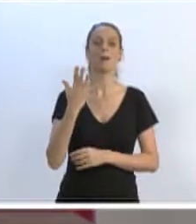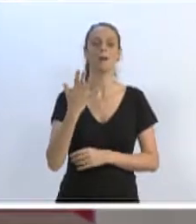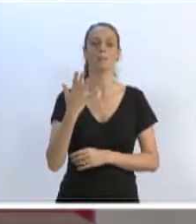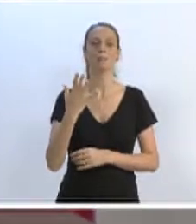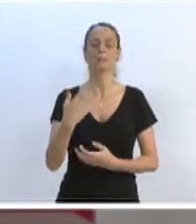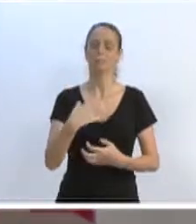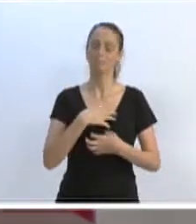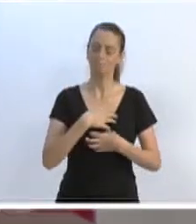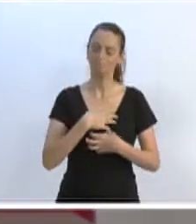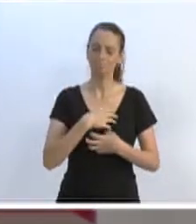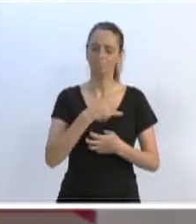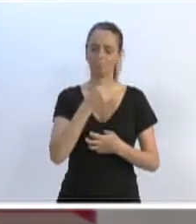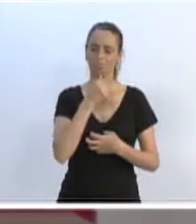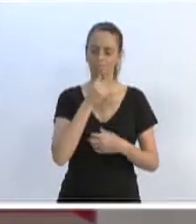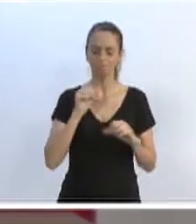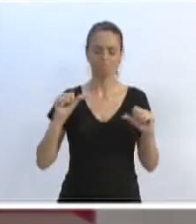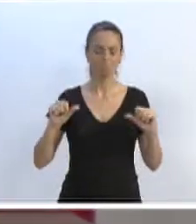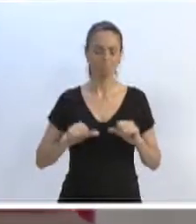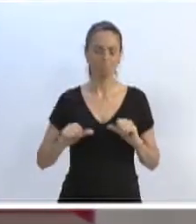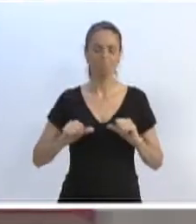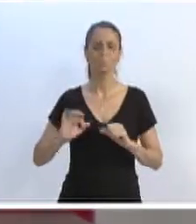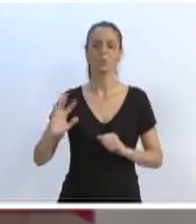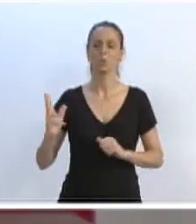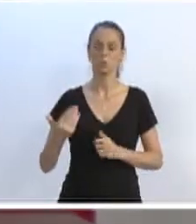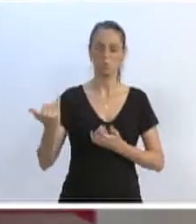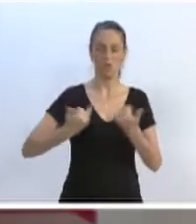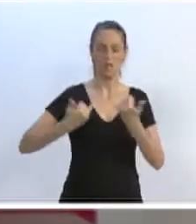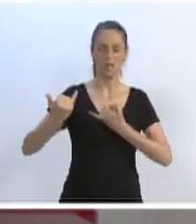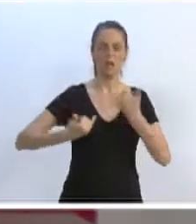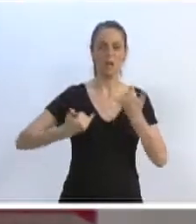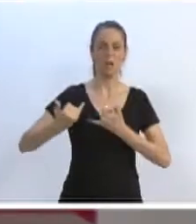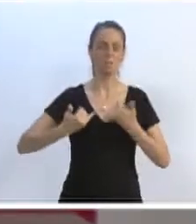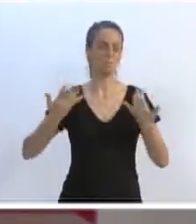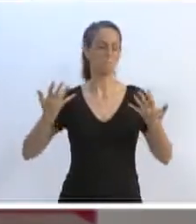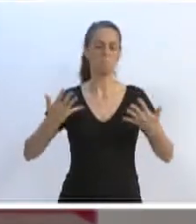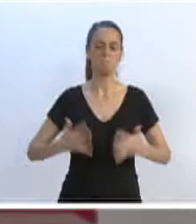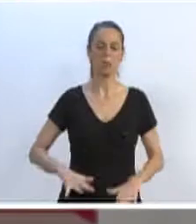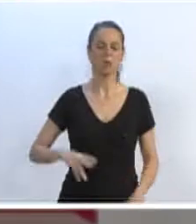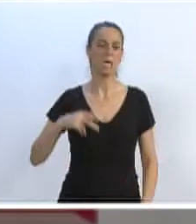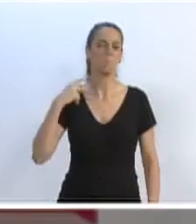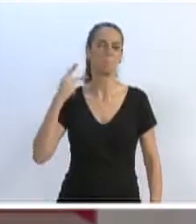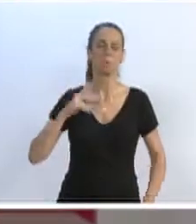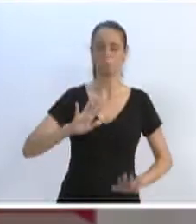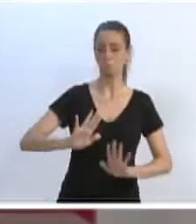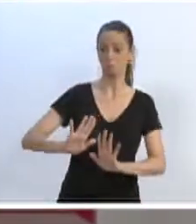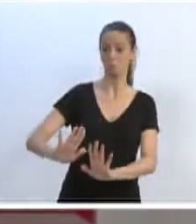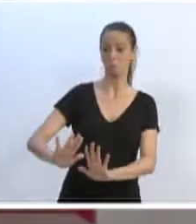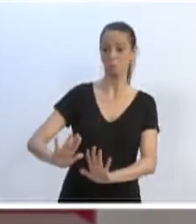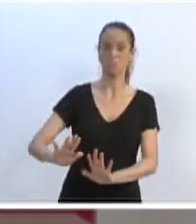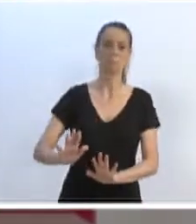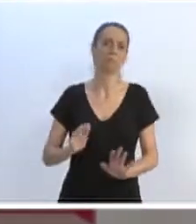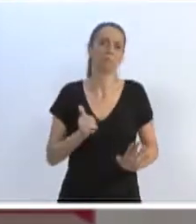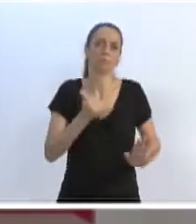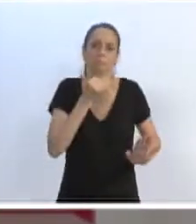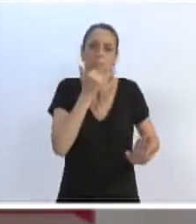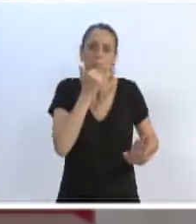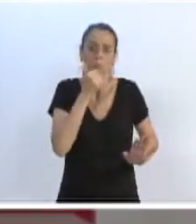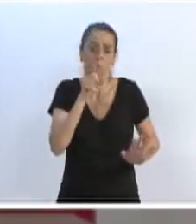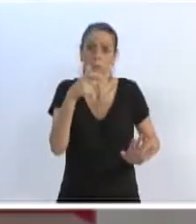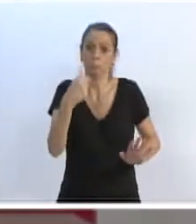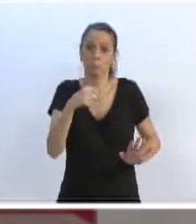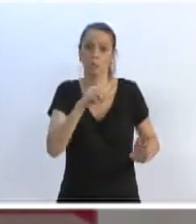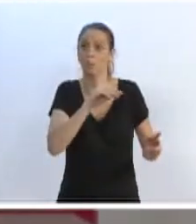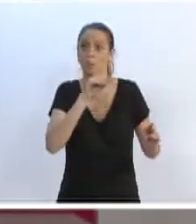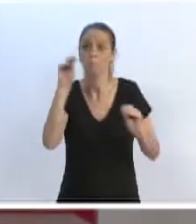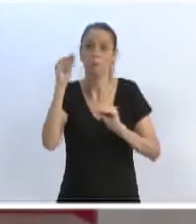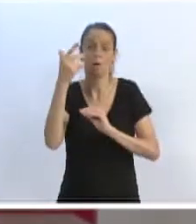que todo mundo fala que não quer mais saber... Primeira coisa, não quero mais saber de política. Então não pode morar nesse país, né? Não pode